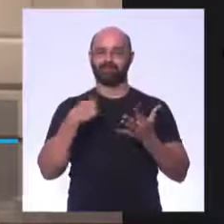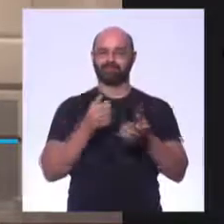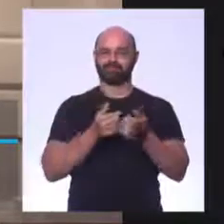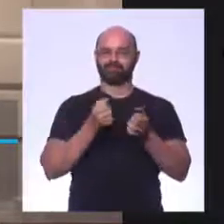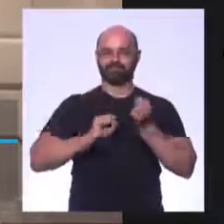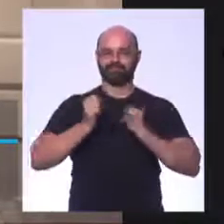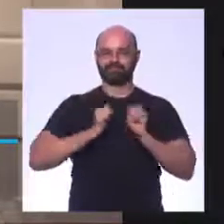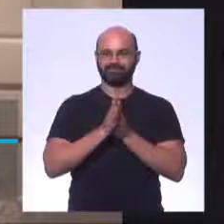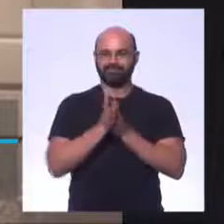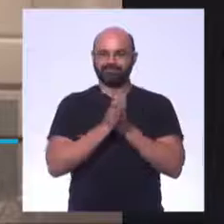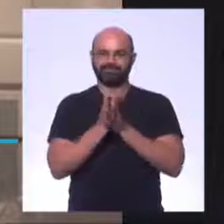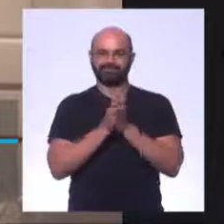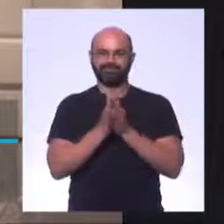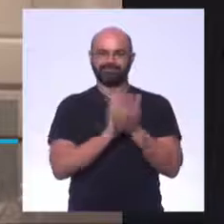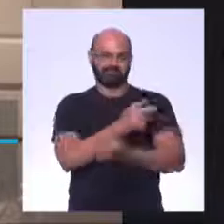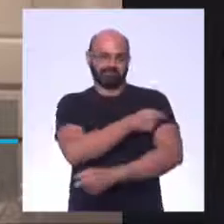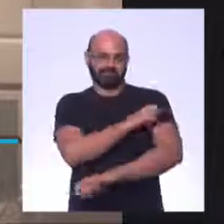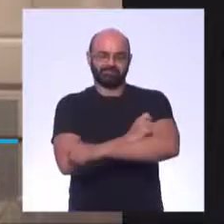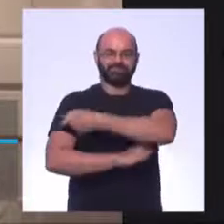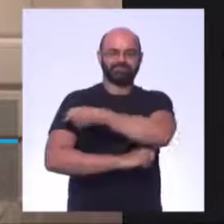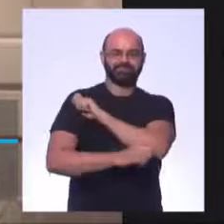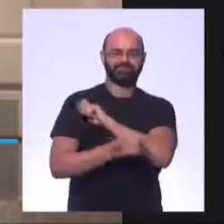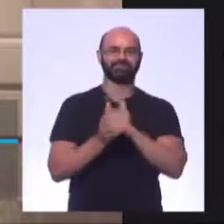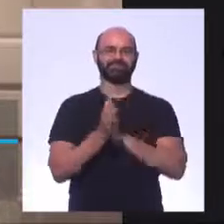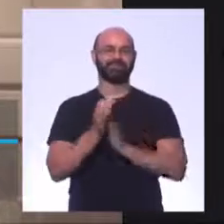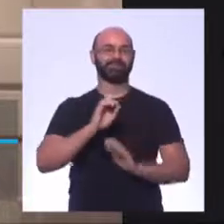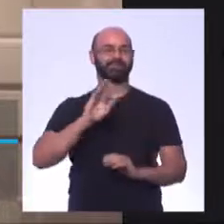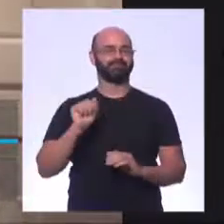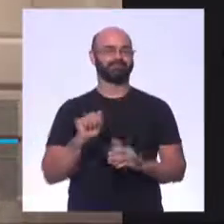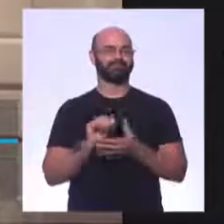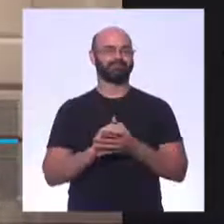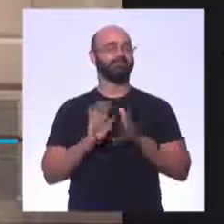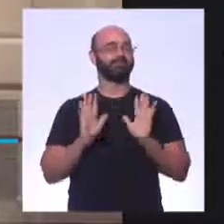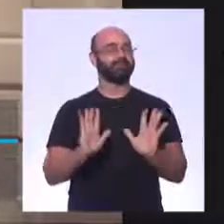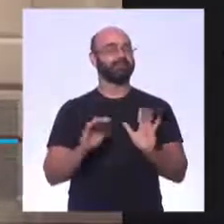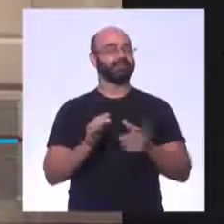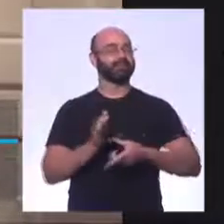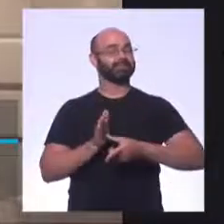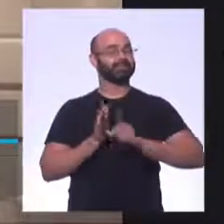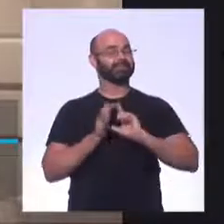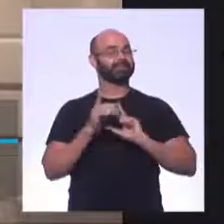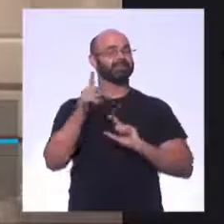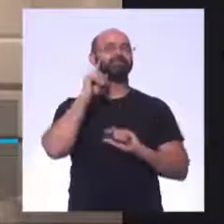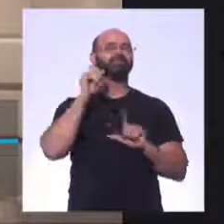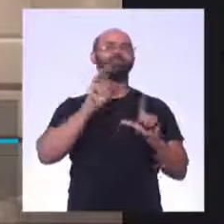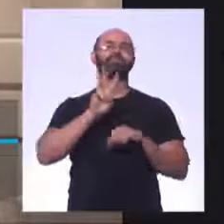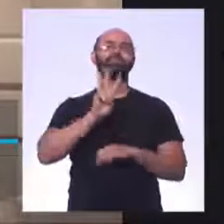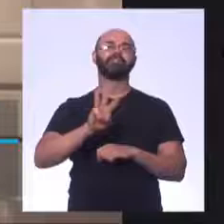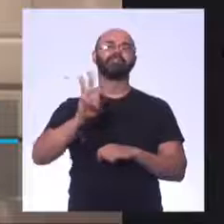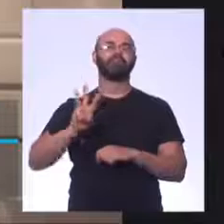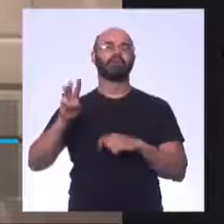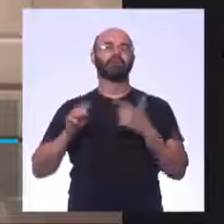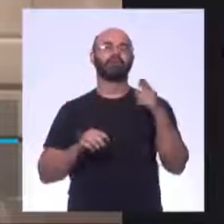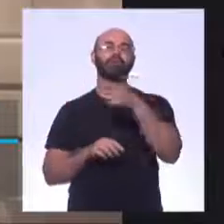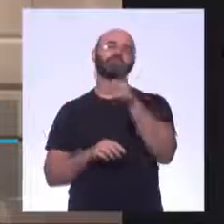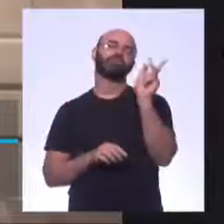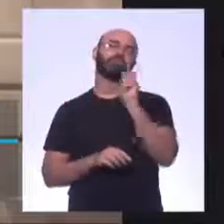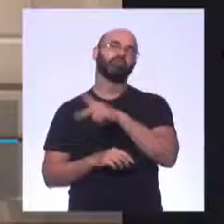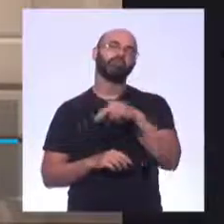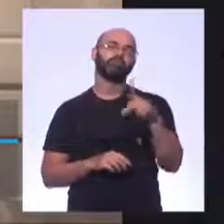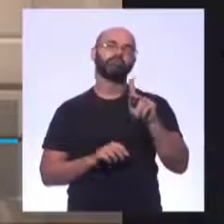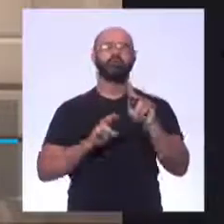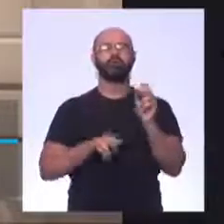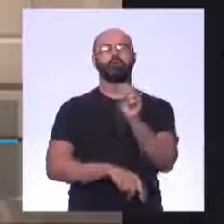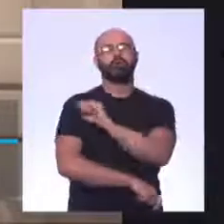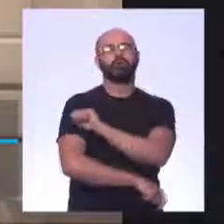mão na massa. Mas antes, então, de começar, deixo novamente aí o nosso site para que você, professor,